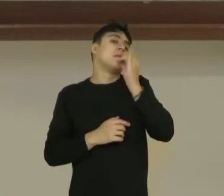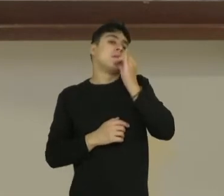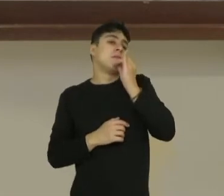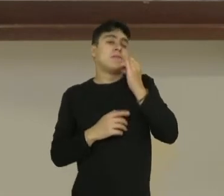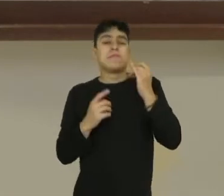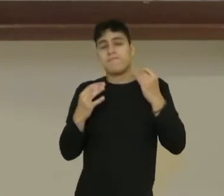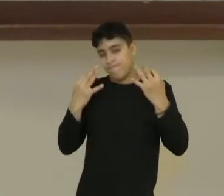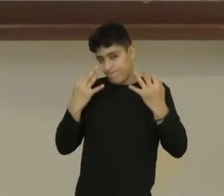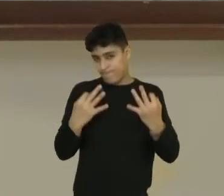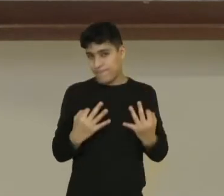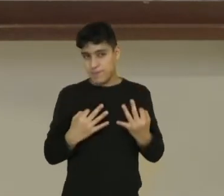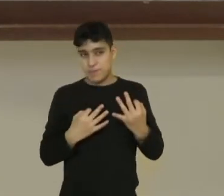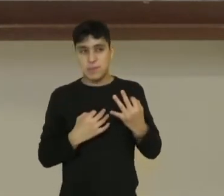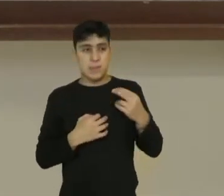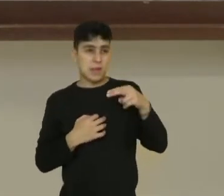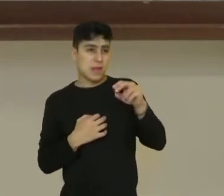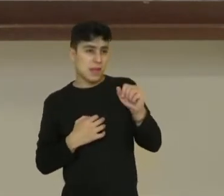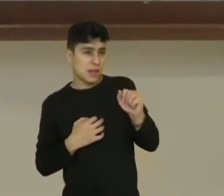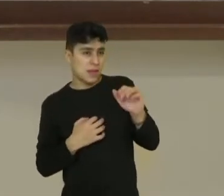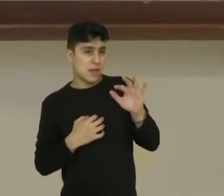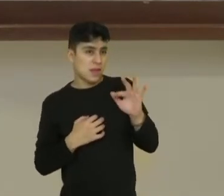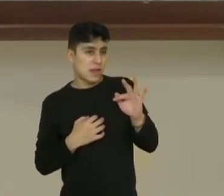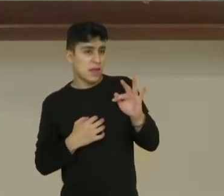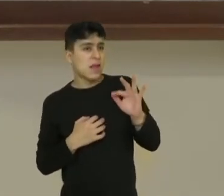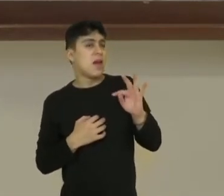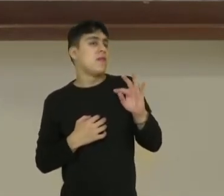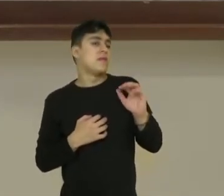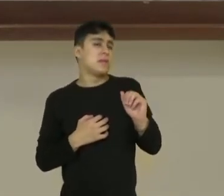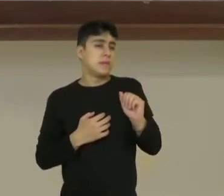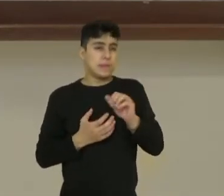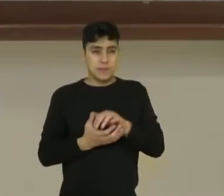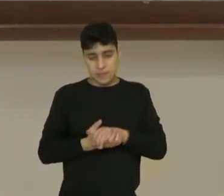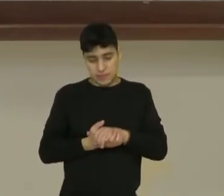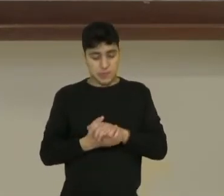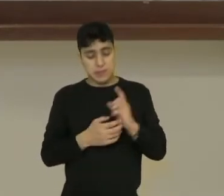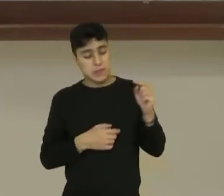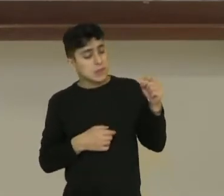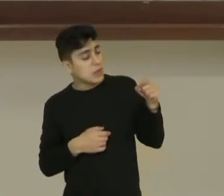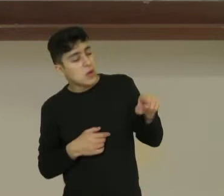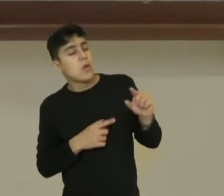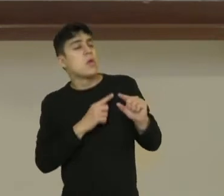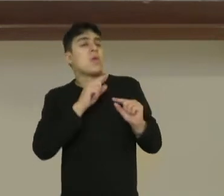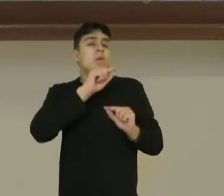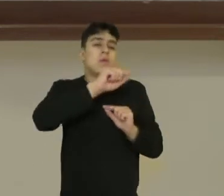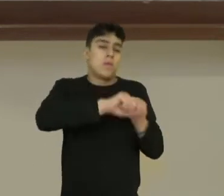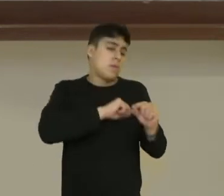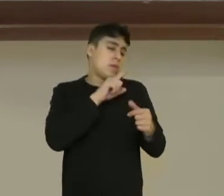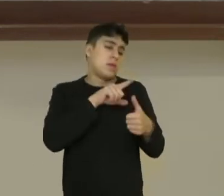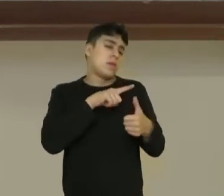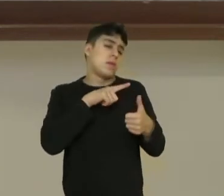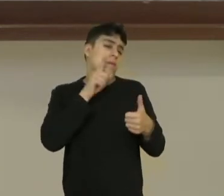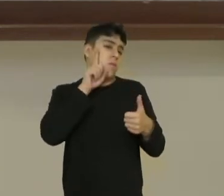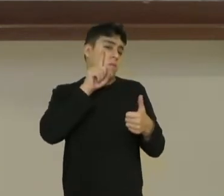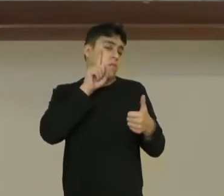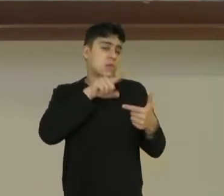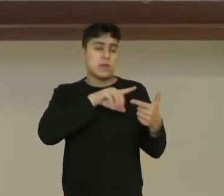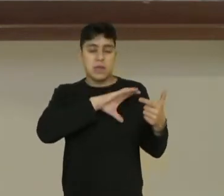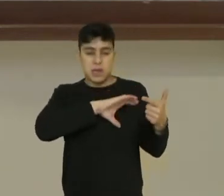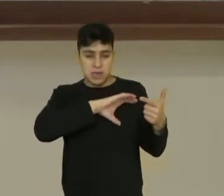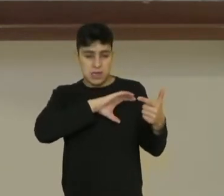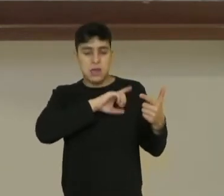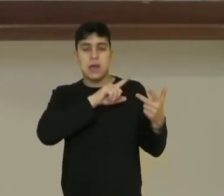mais interessante é o NAFTA, que aqui aparece como uma sigla norte-americana. E nesse NAFTA você tem Estados Unidos, Canadá e